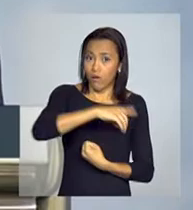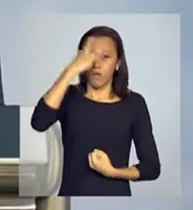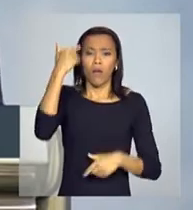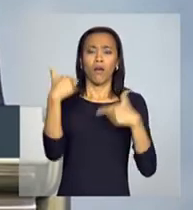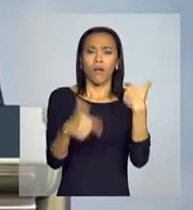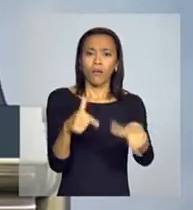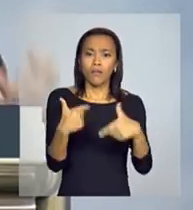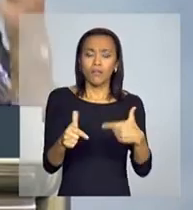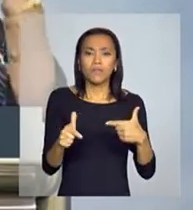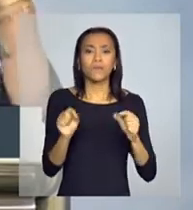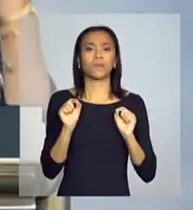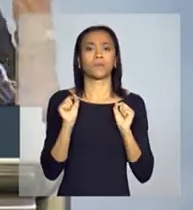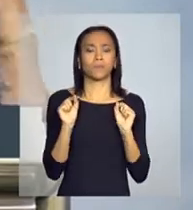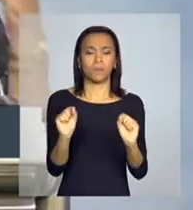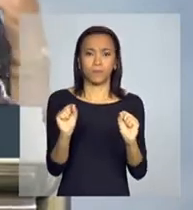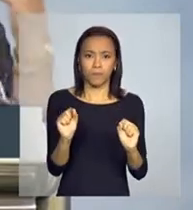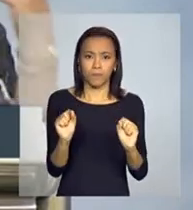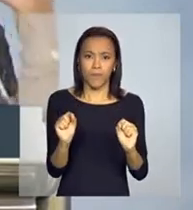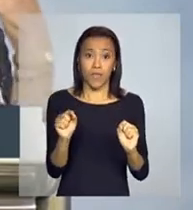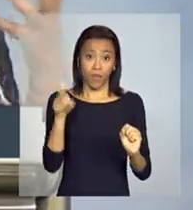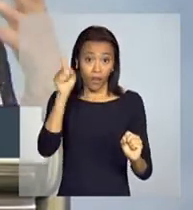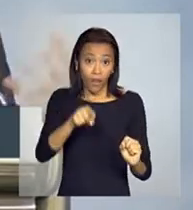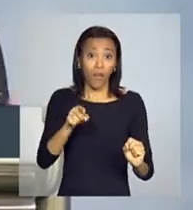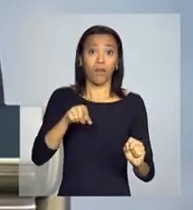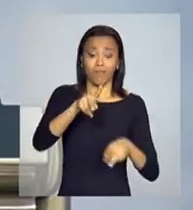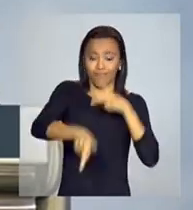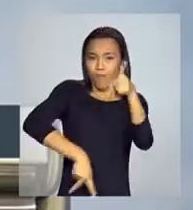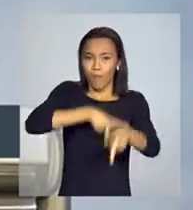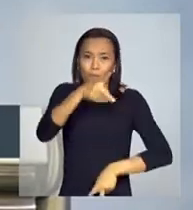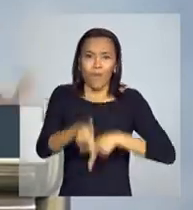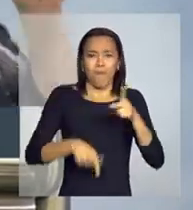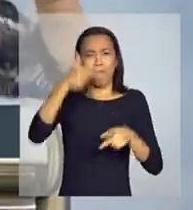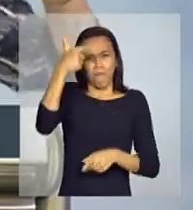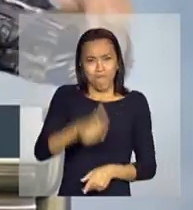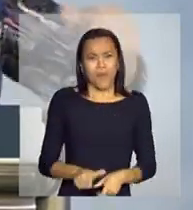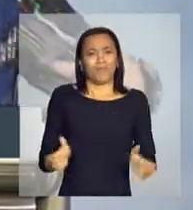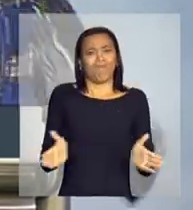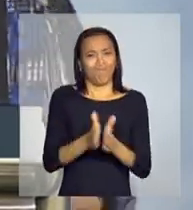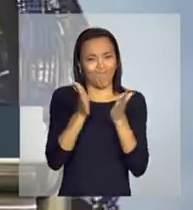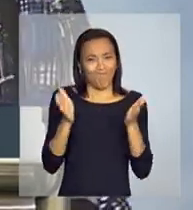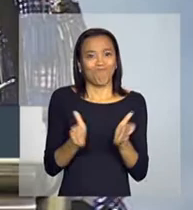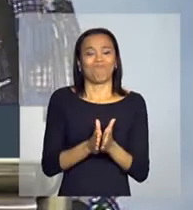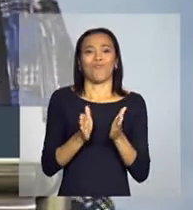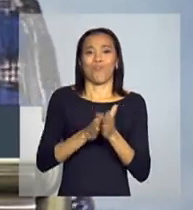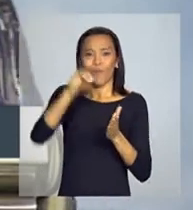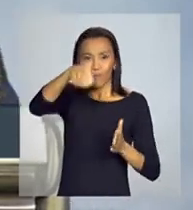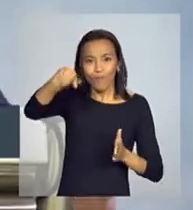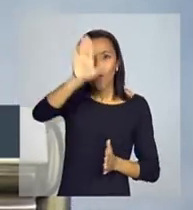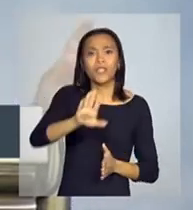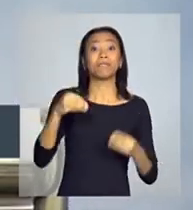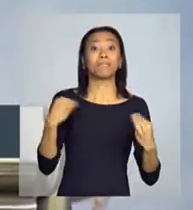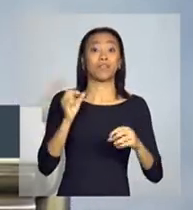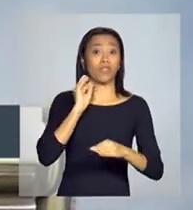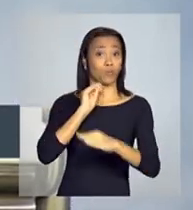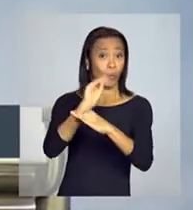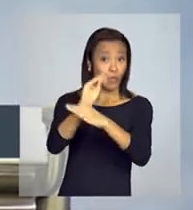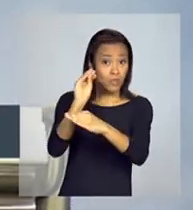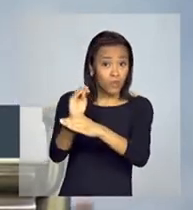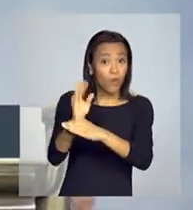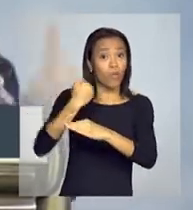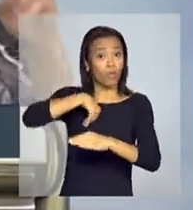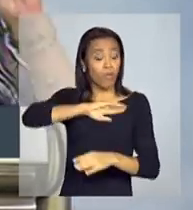que a população mais pobre do Nordeste fosse protegida, nós